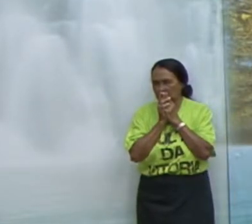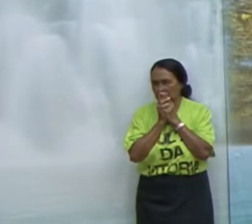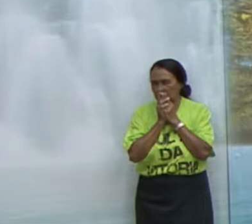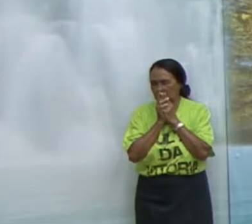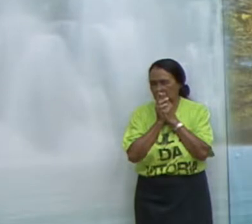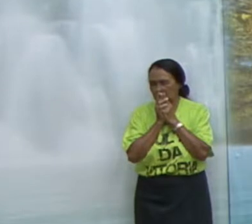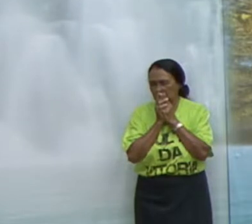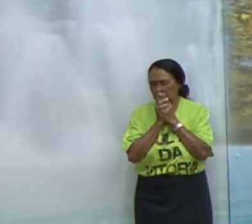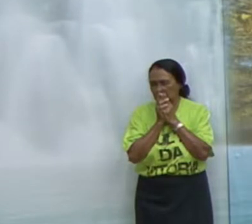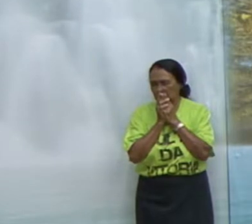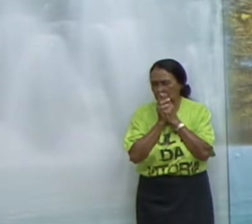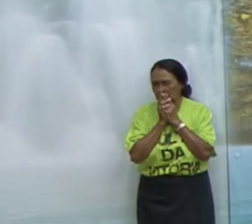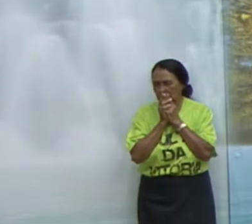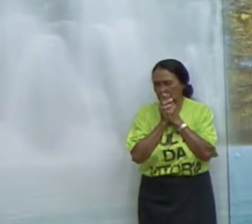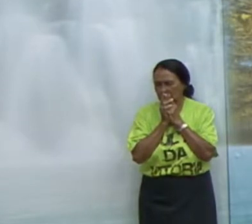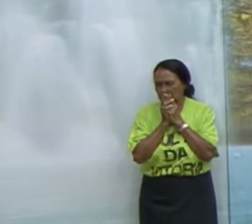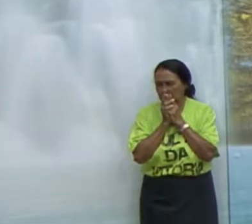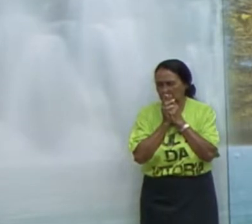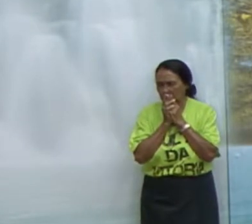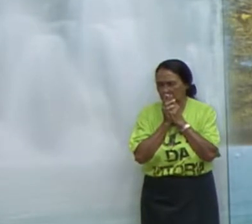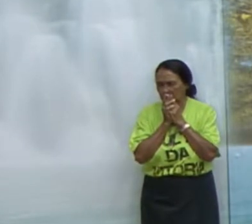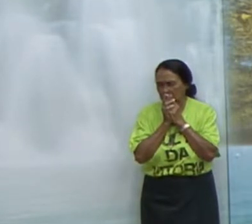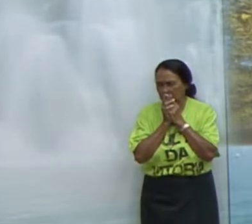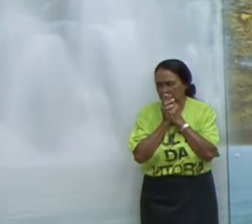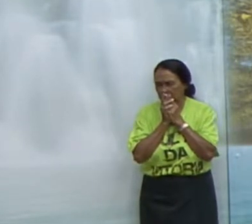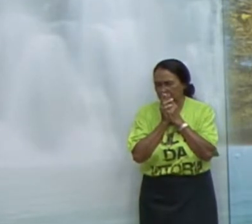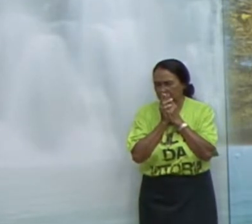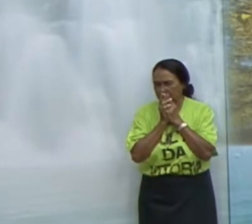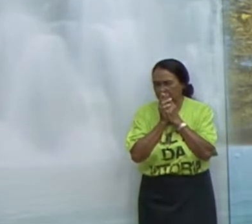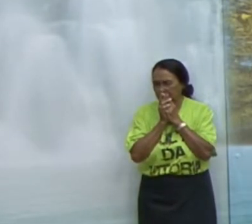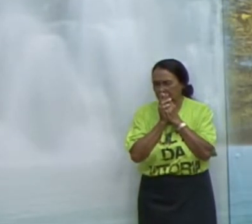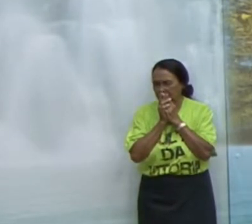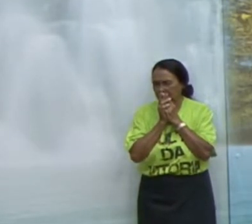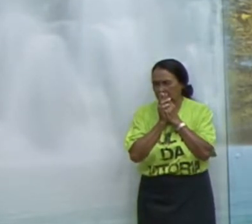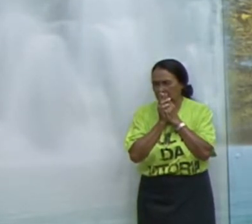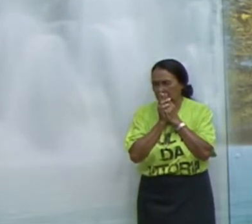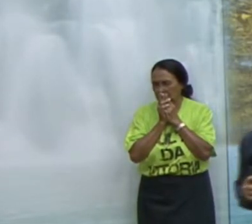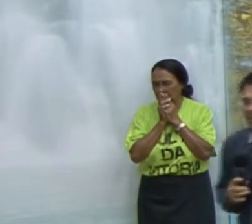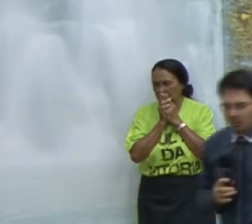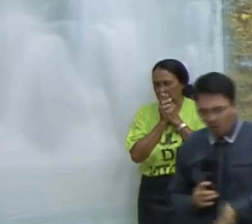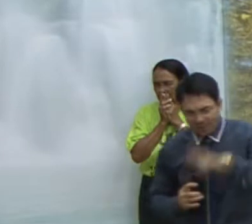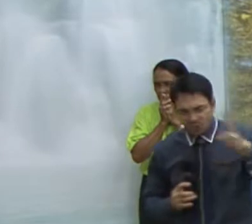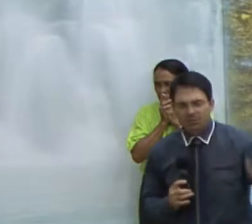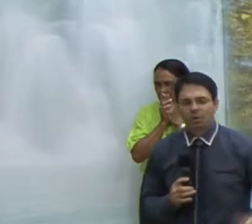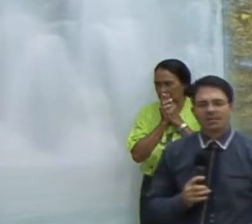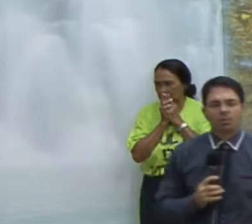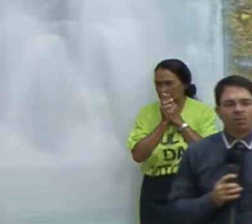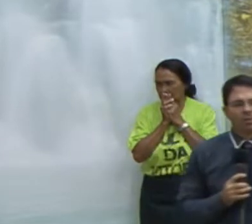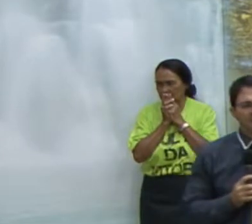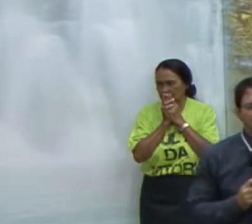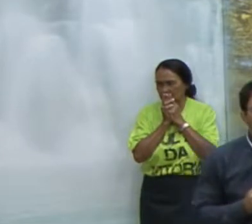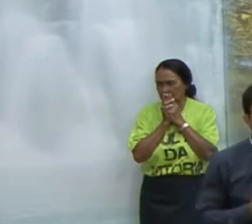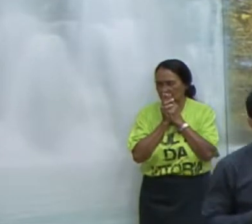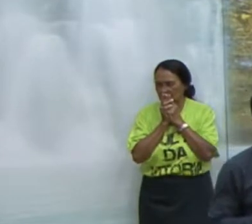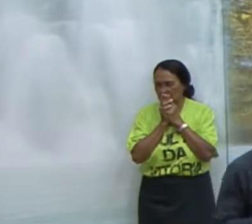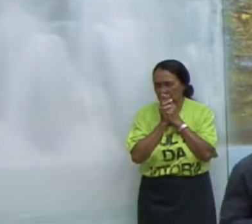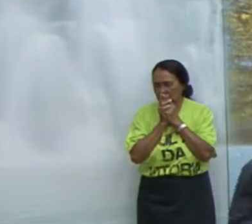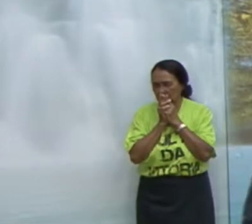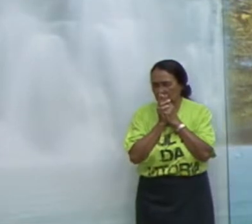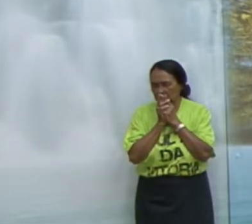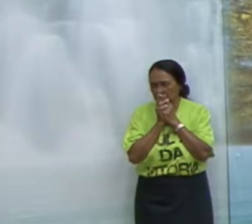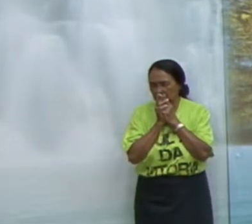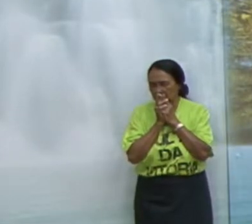Há um tempo atrás, eu conversando com o Felipe, e o Felipe falou assim: Henrique, algumas coisas que nós conversamos, ele